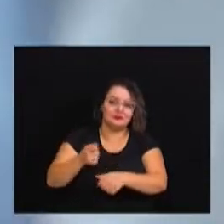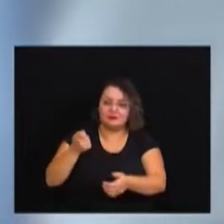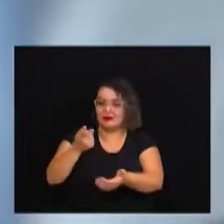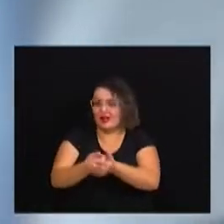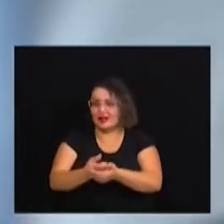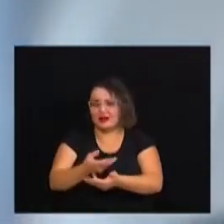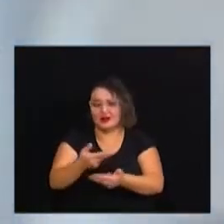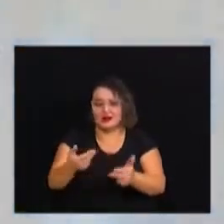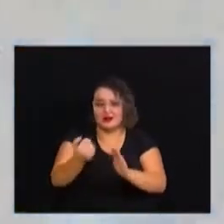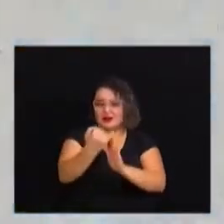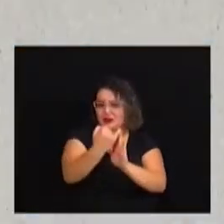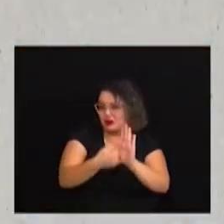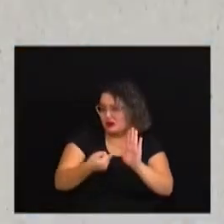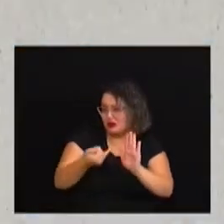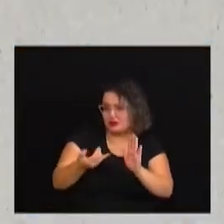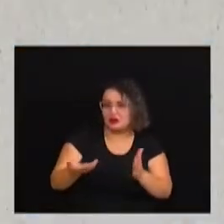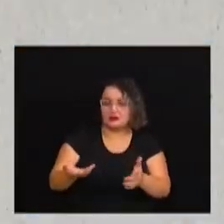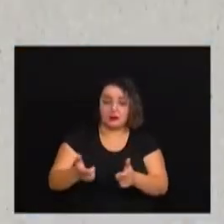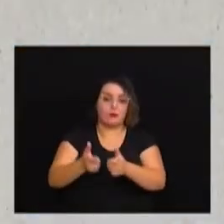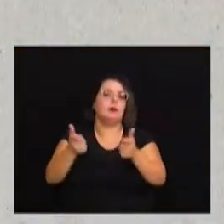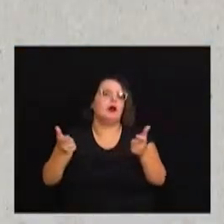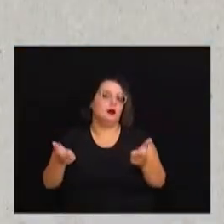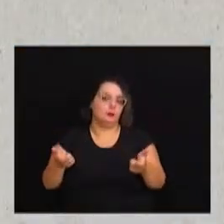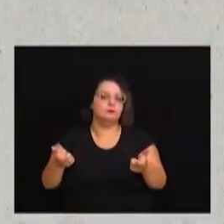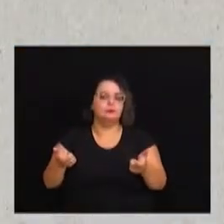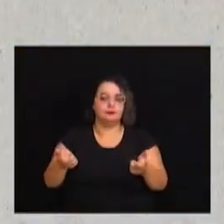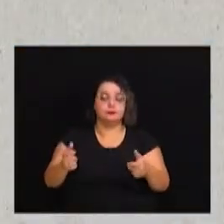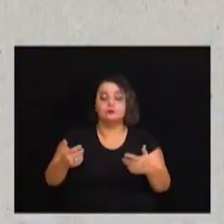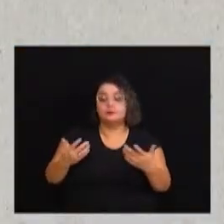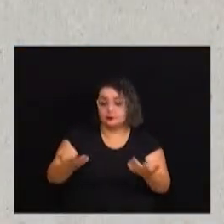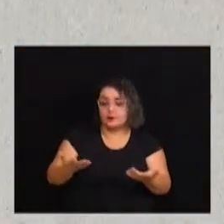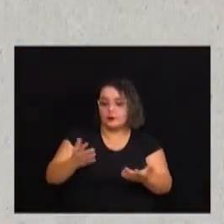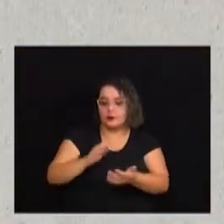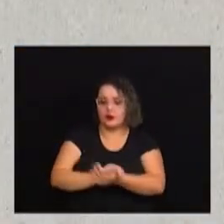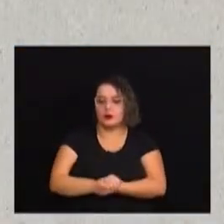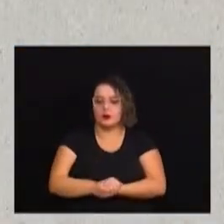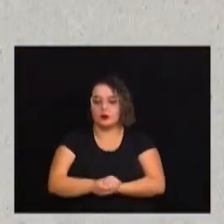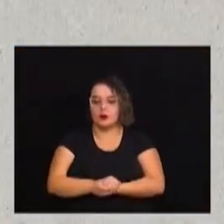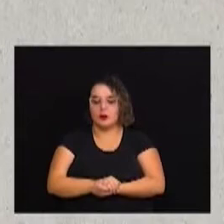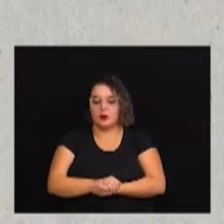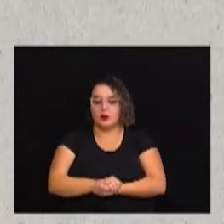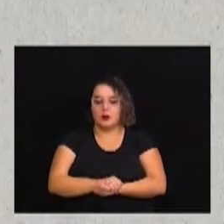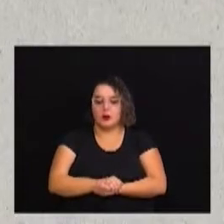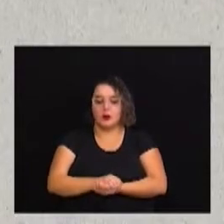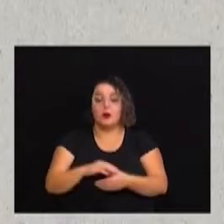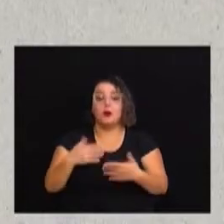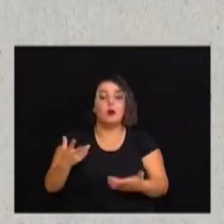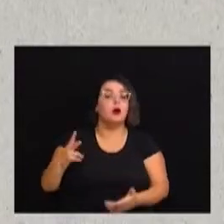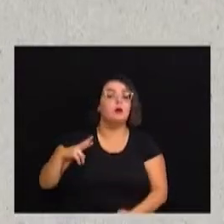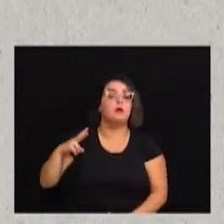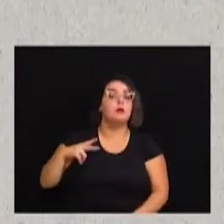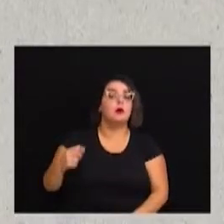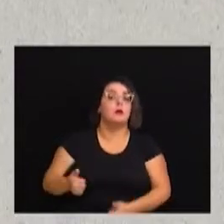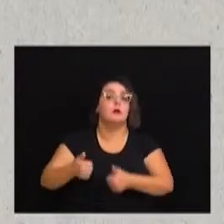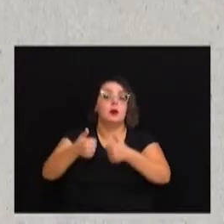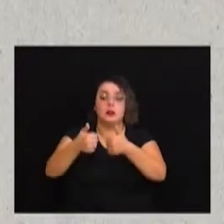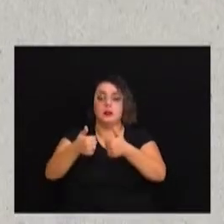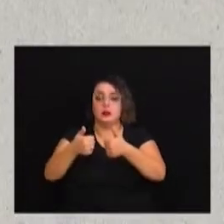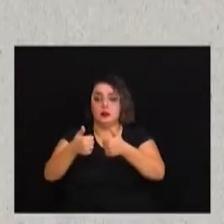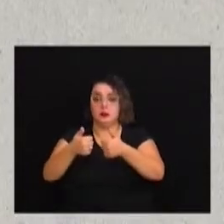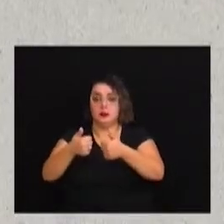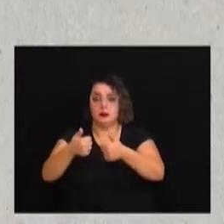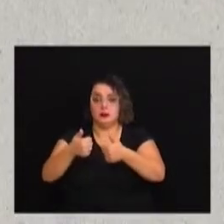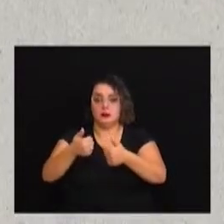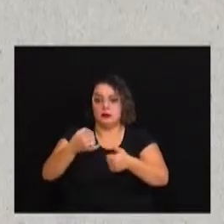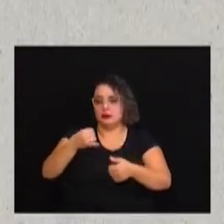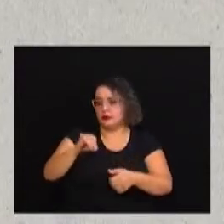contas com juros. É muito grande isso. Então, qual é uma particularidade positiva deles? Se